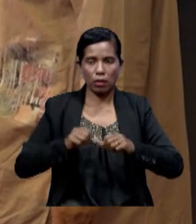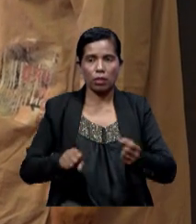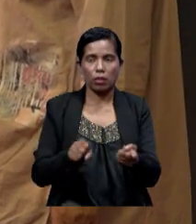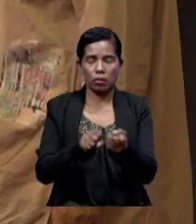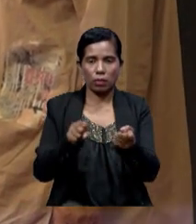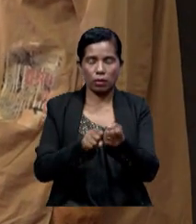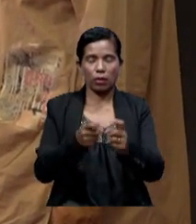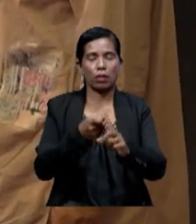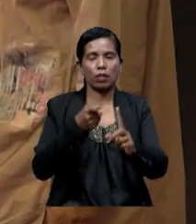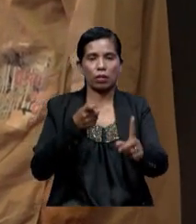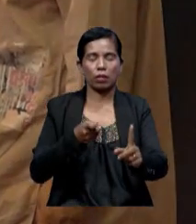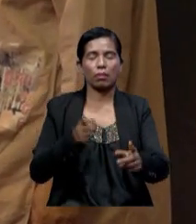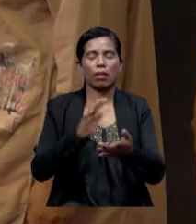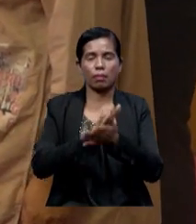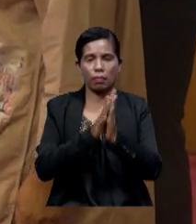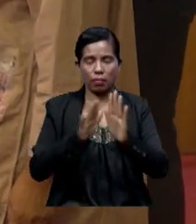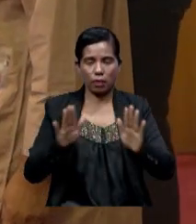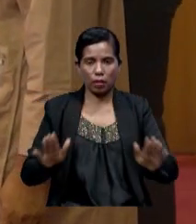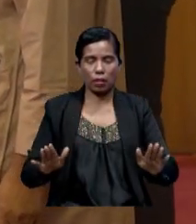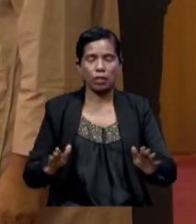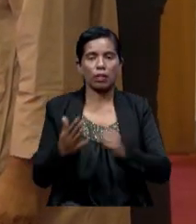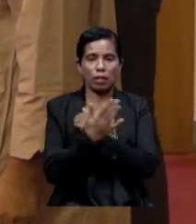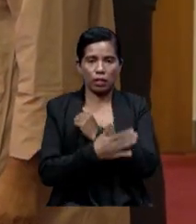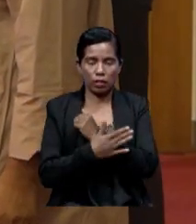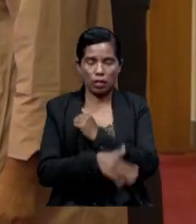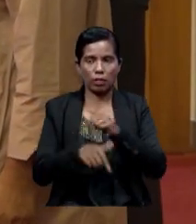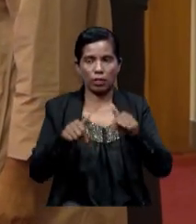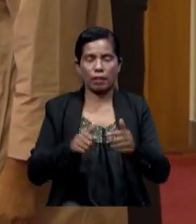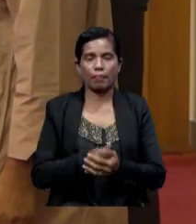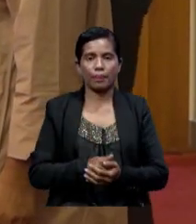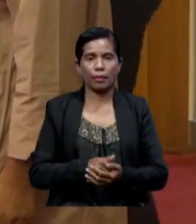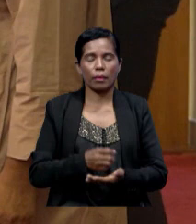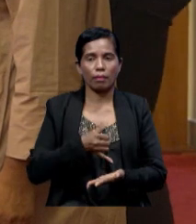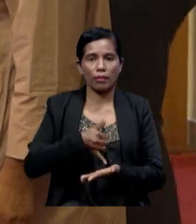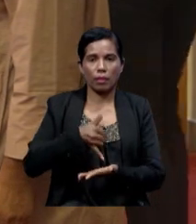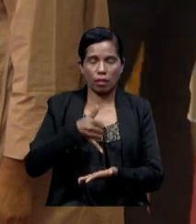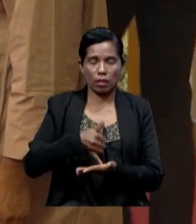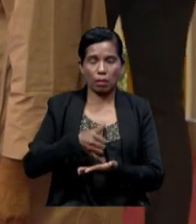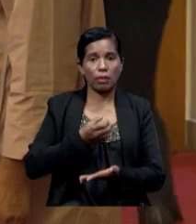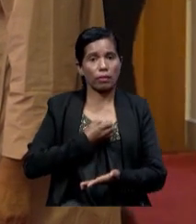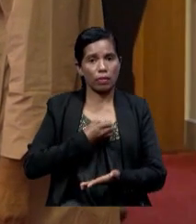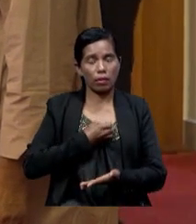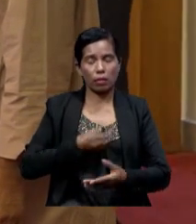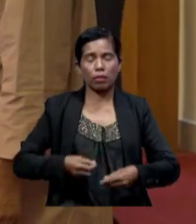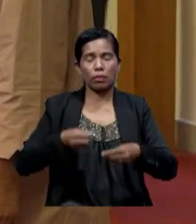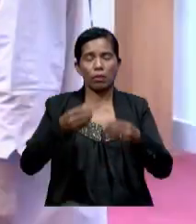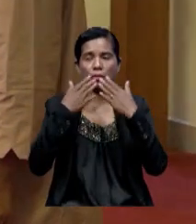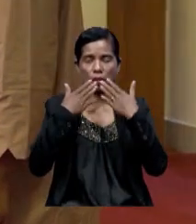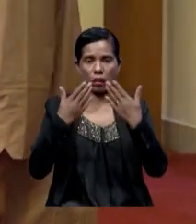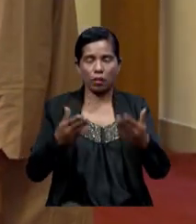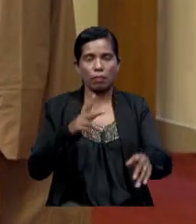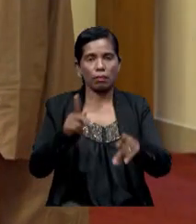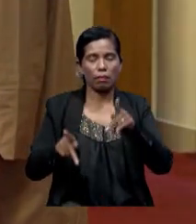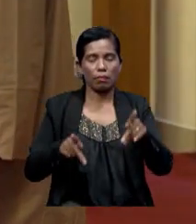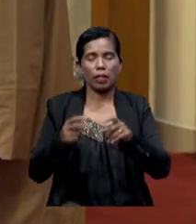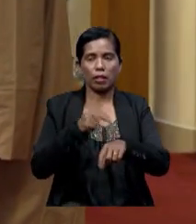o significante ba paz no estabilidade nacional. Medalha mérito né simboliza mos agradece ba cidadão nacional Sira,